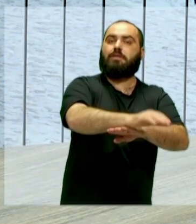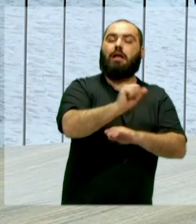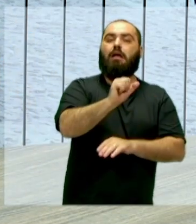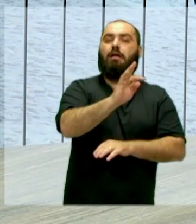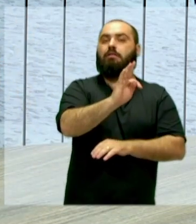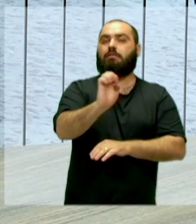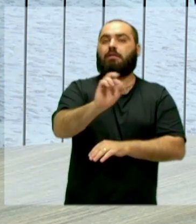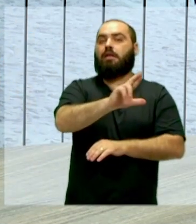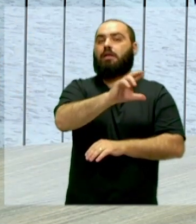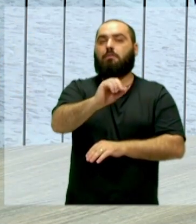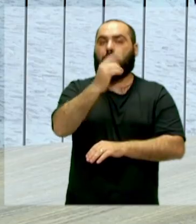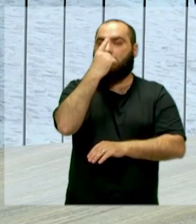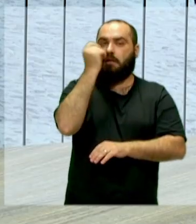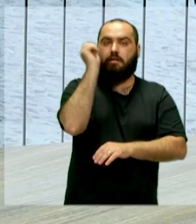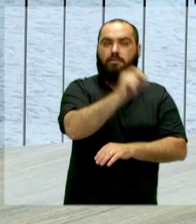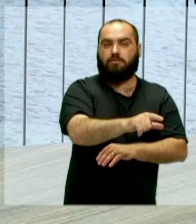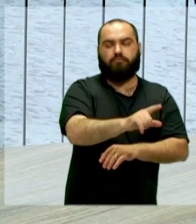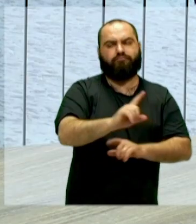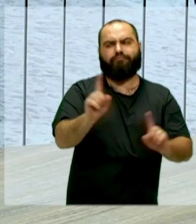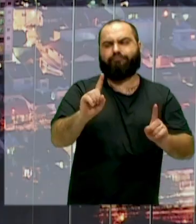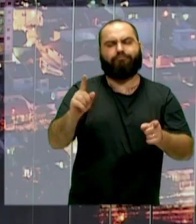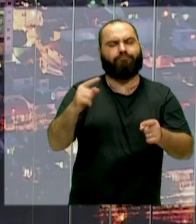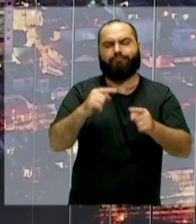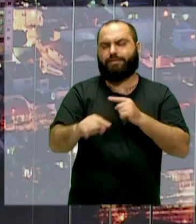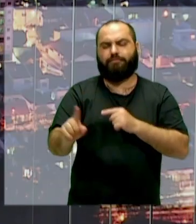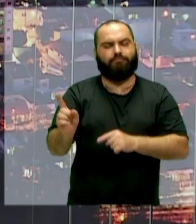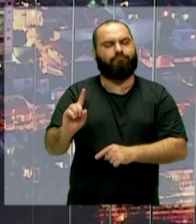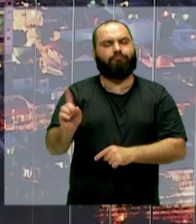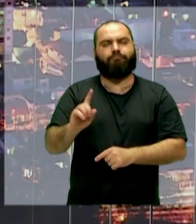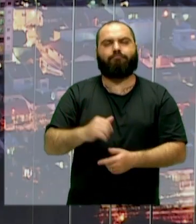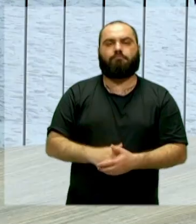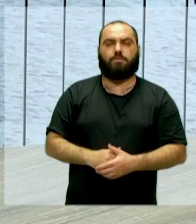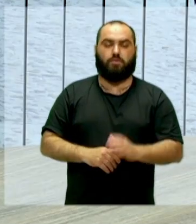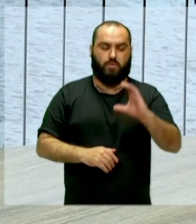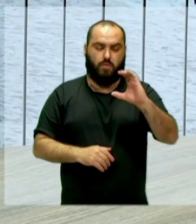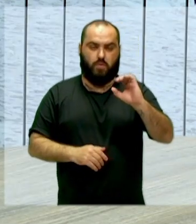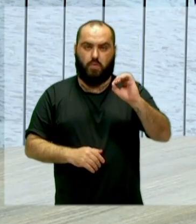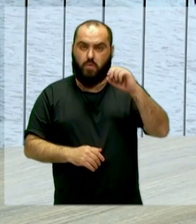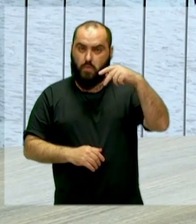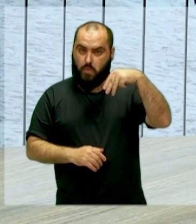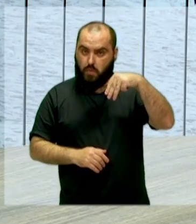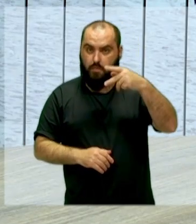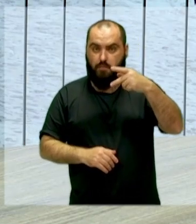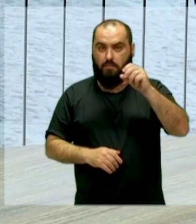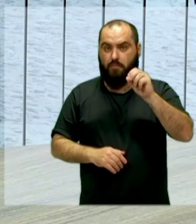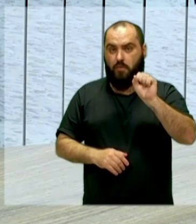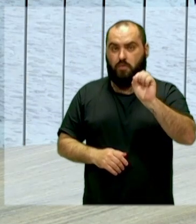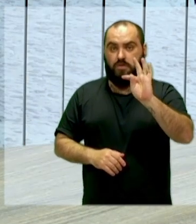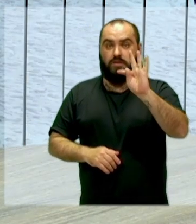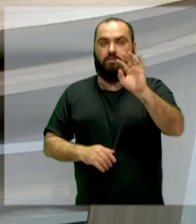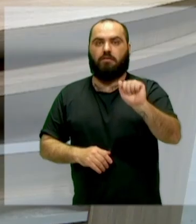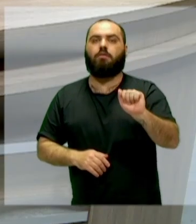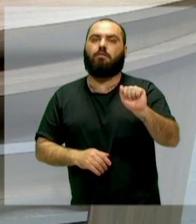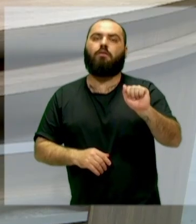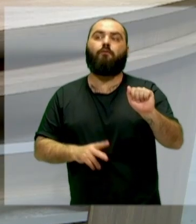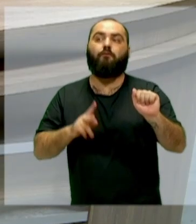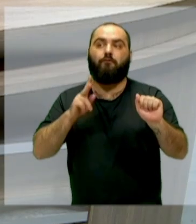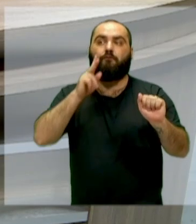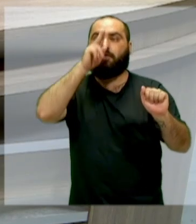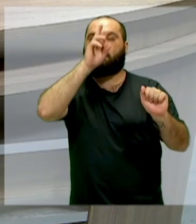gases que causadores do aquecimento global então a compostagem vem aí como uma solução forte também então